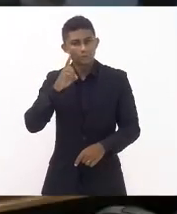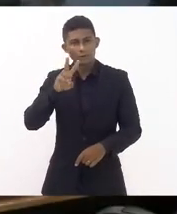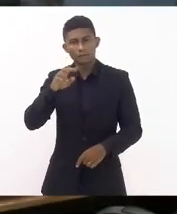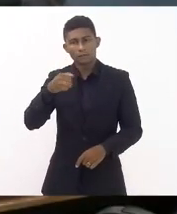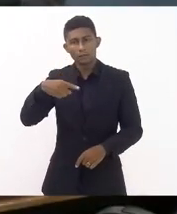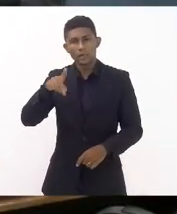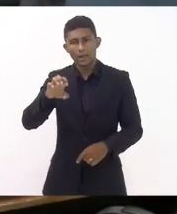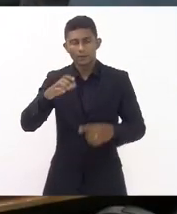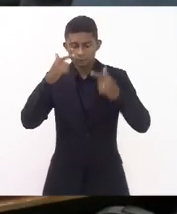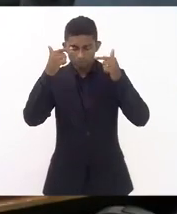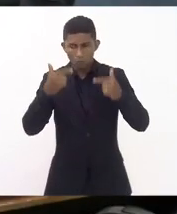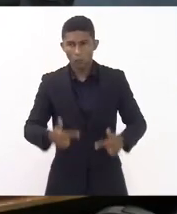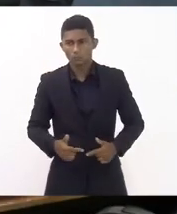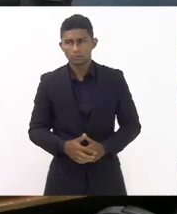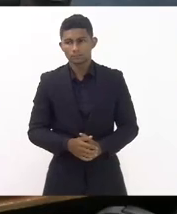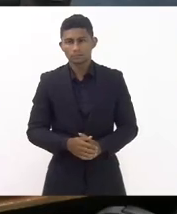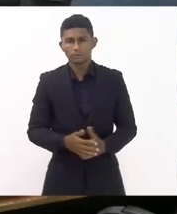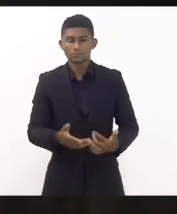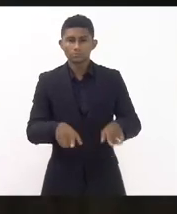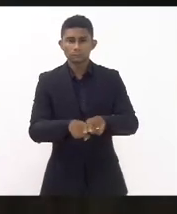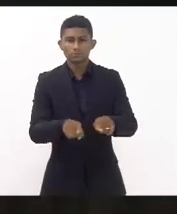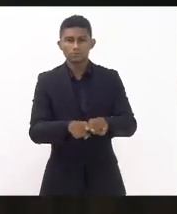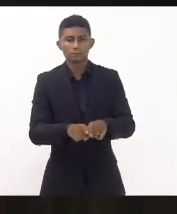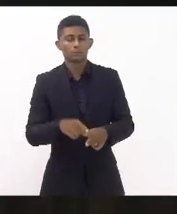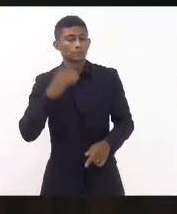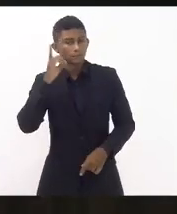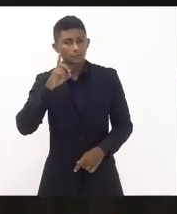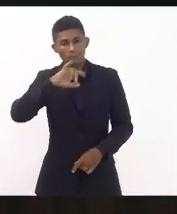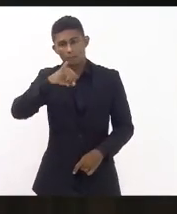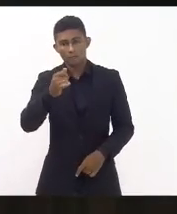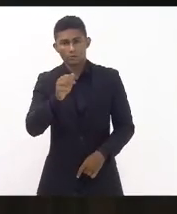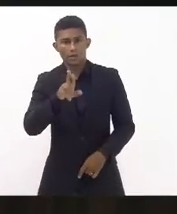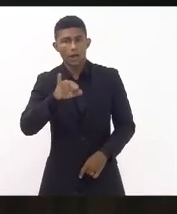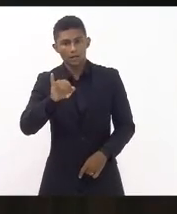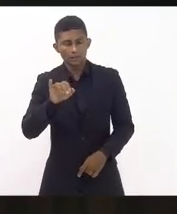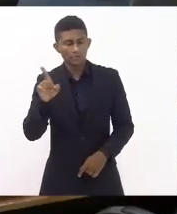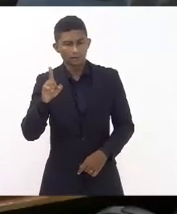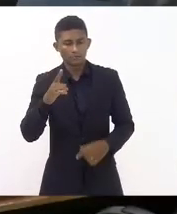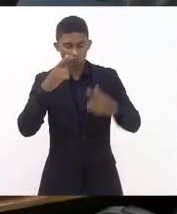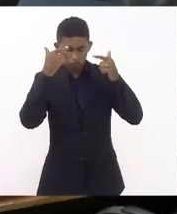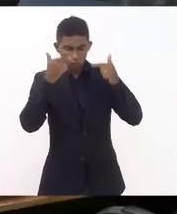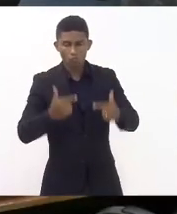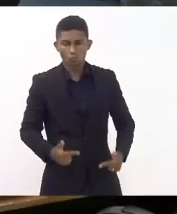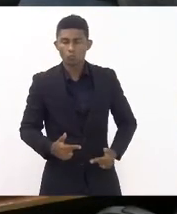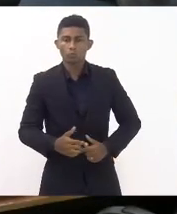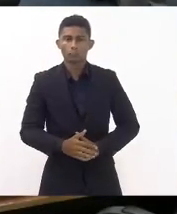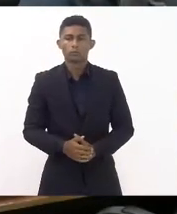Senhora presidenta, abstenção, por favor. Abstenção do deputado Jair Oliveira.